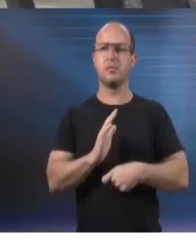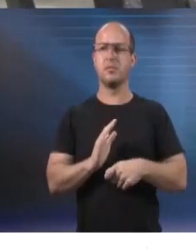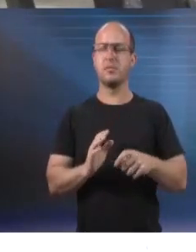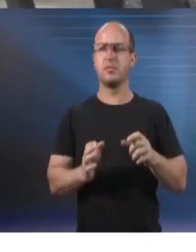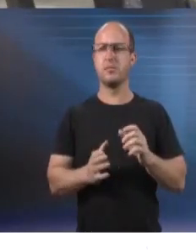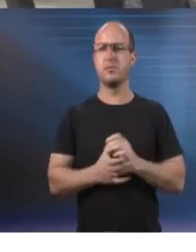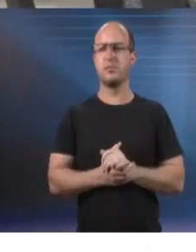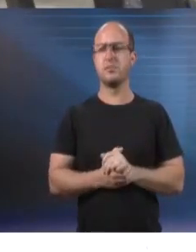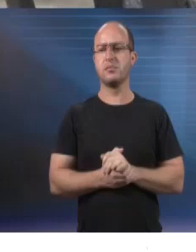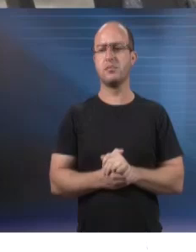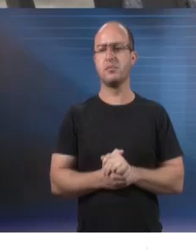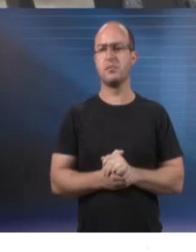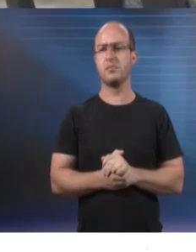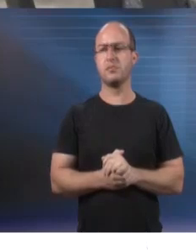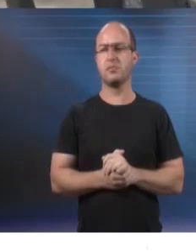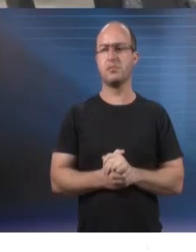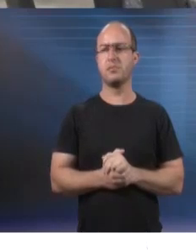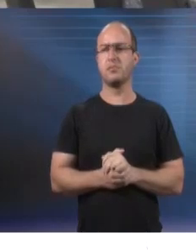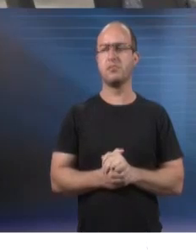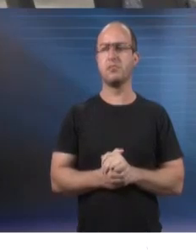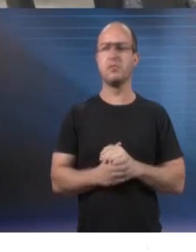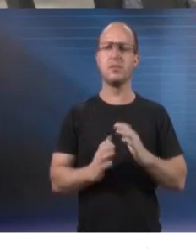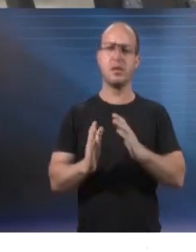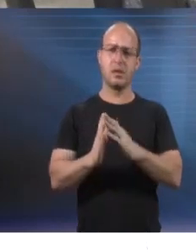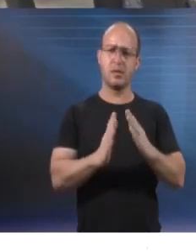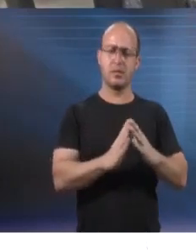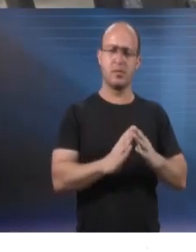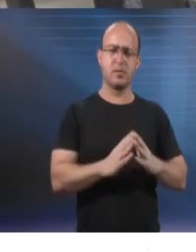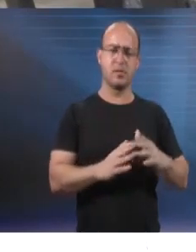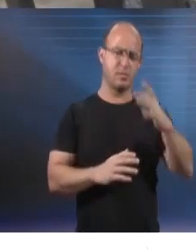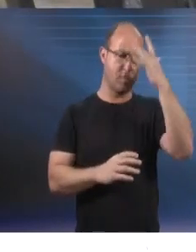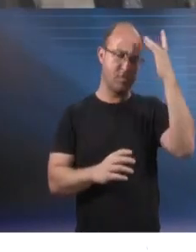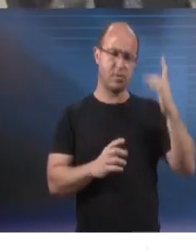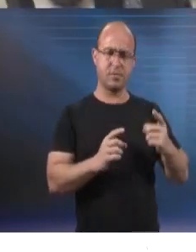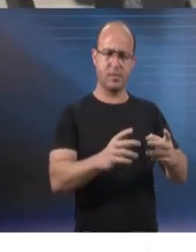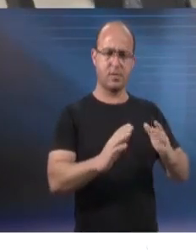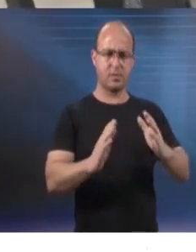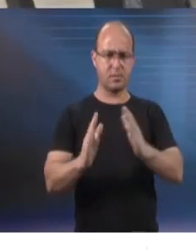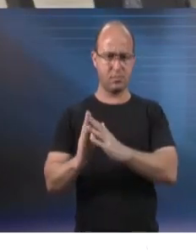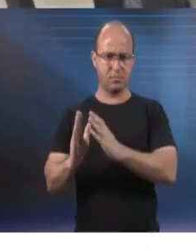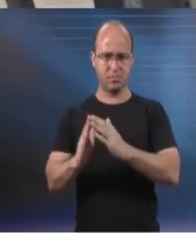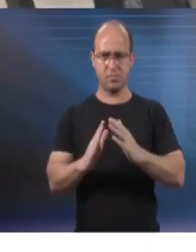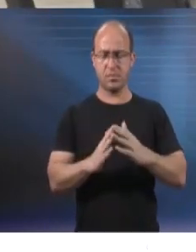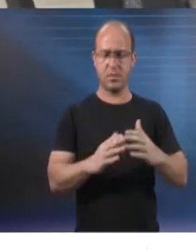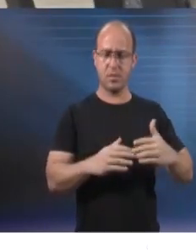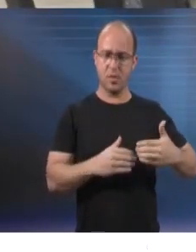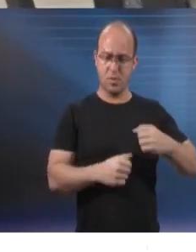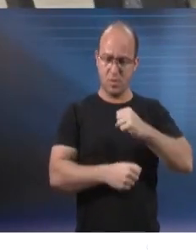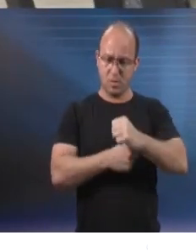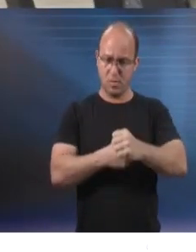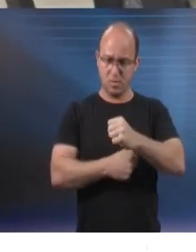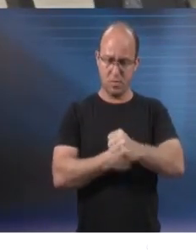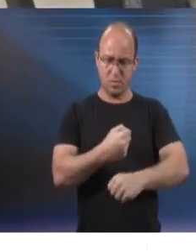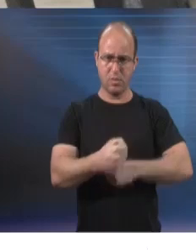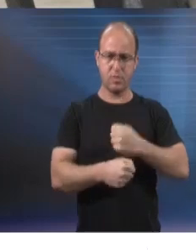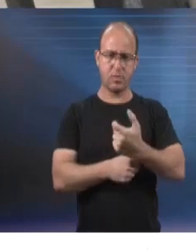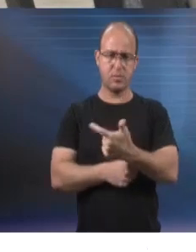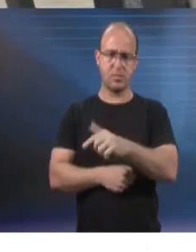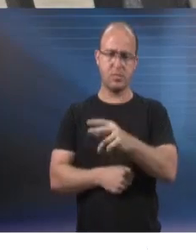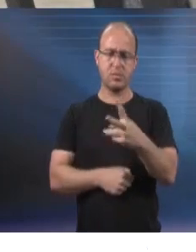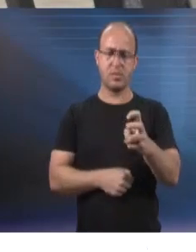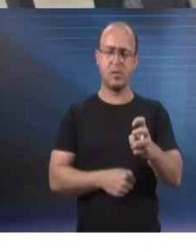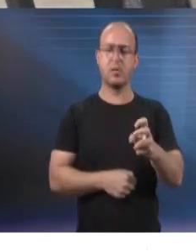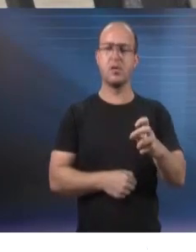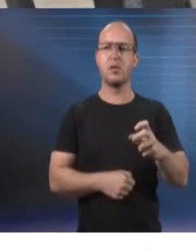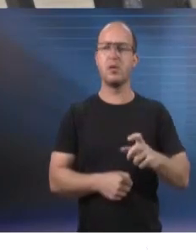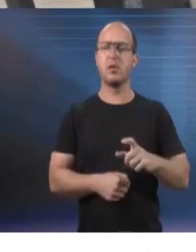transação de imóveis. Corretores de imóveis que estejam nos escutando, a partir do ano que vem, a atividade de vocês